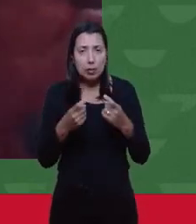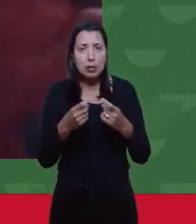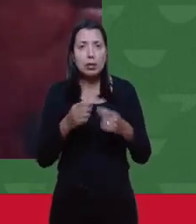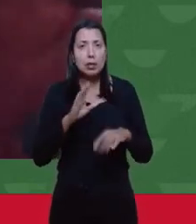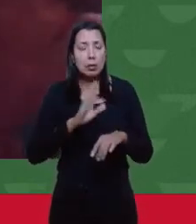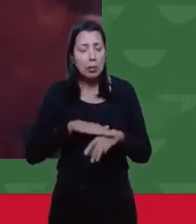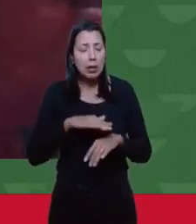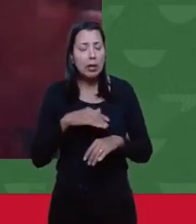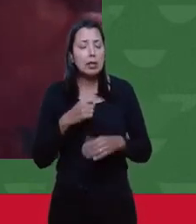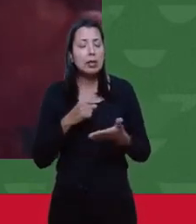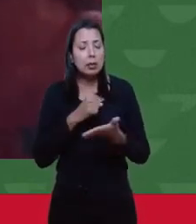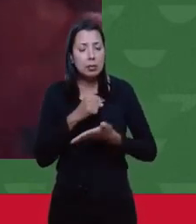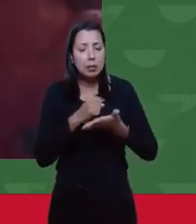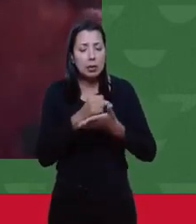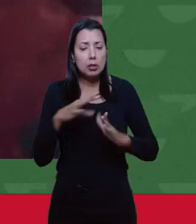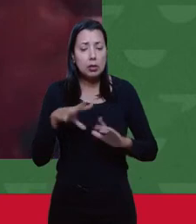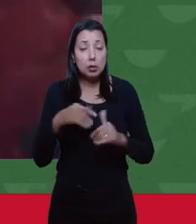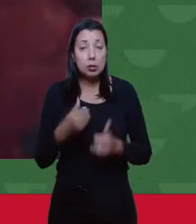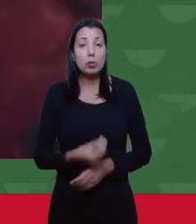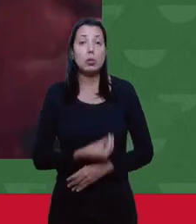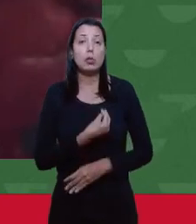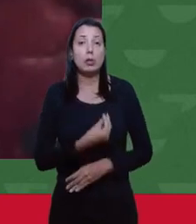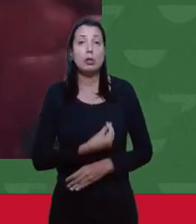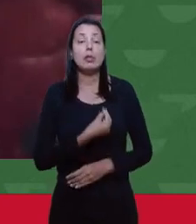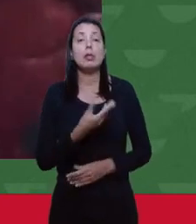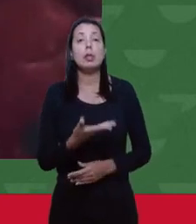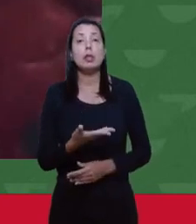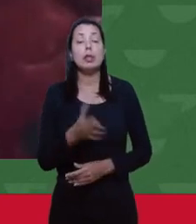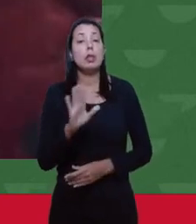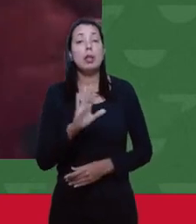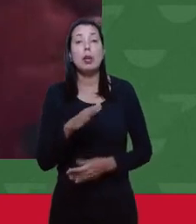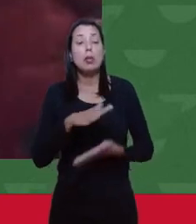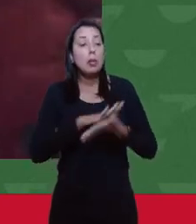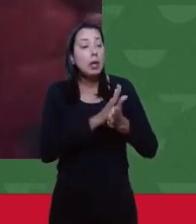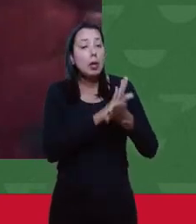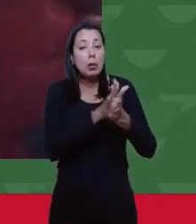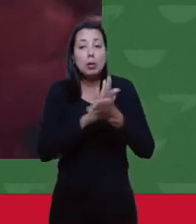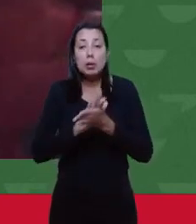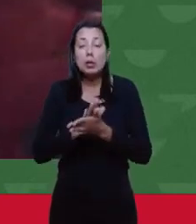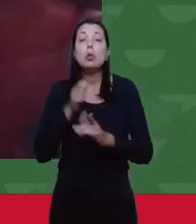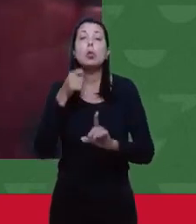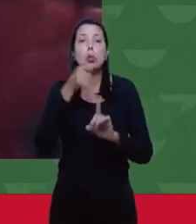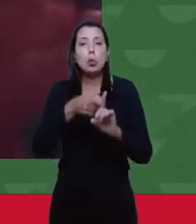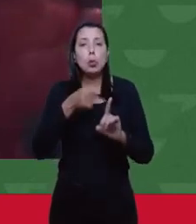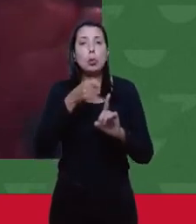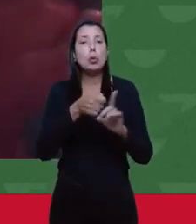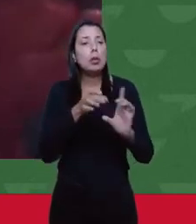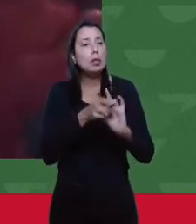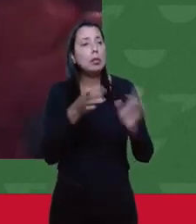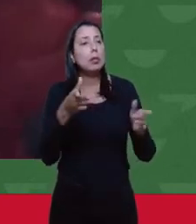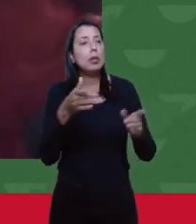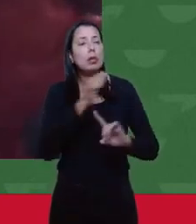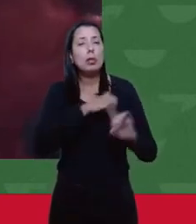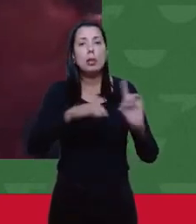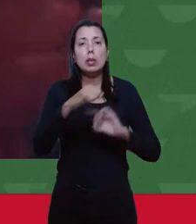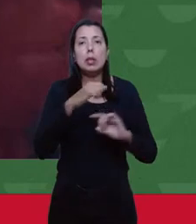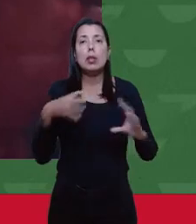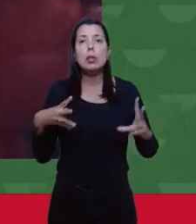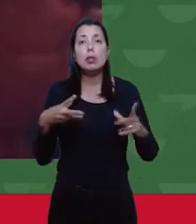mais básico de todos, que é a vida, ao não preconceito, quando lutam por isso, libertam a sociedade